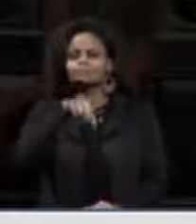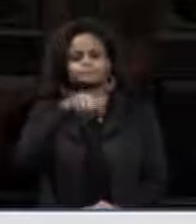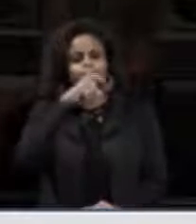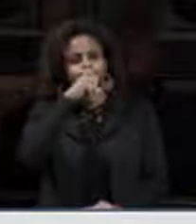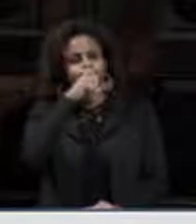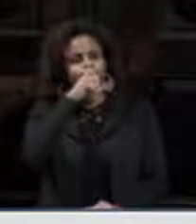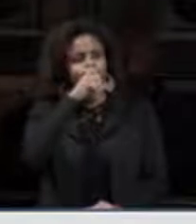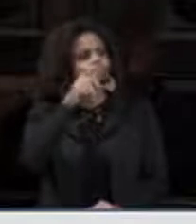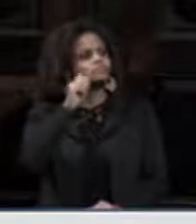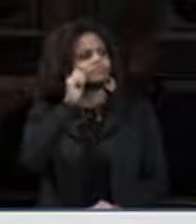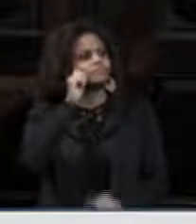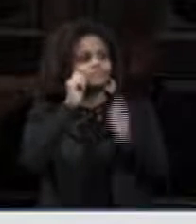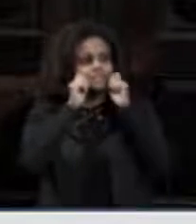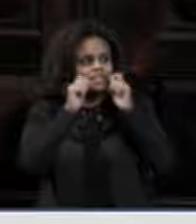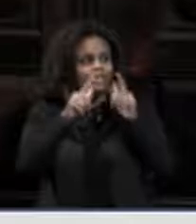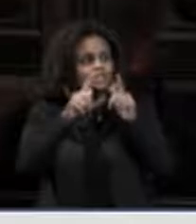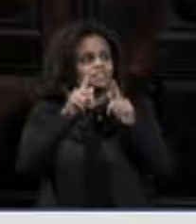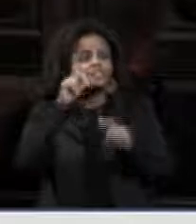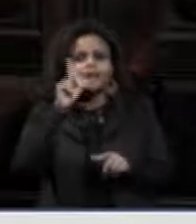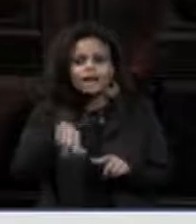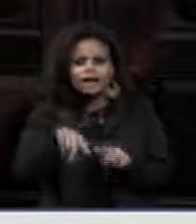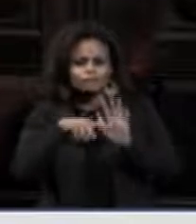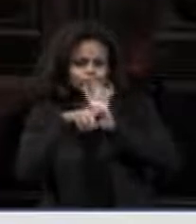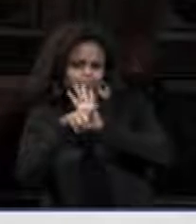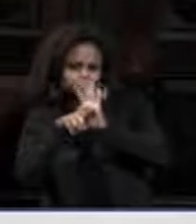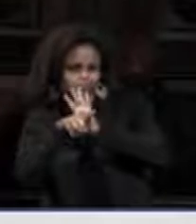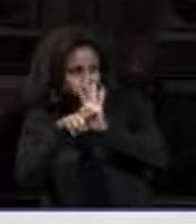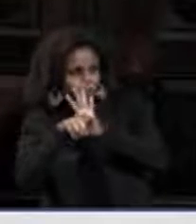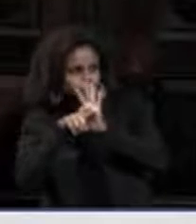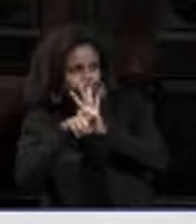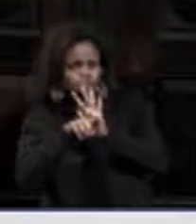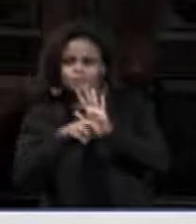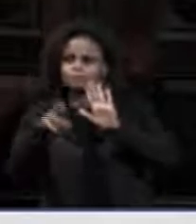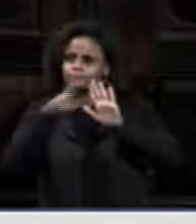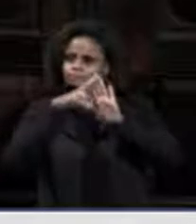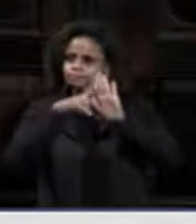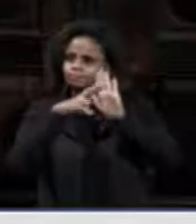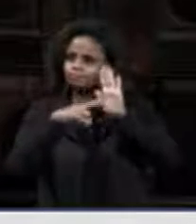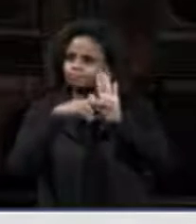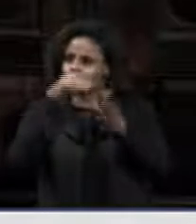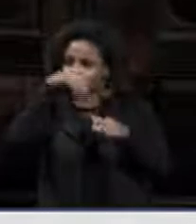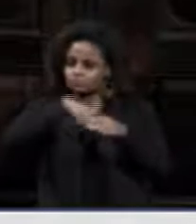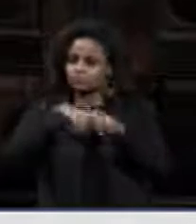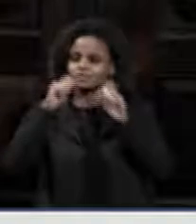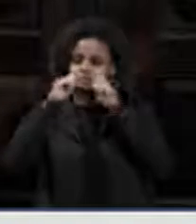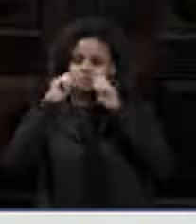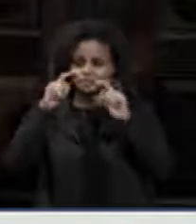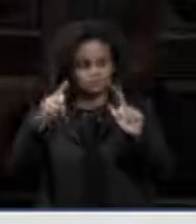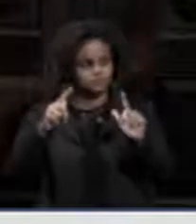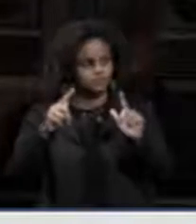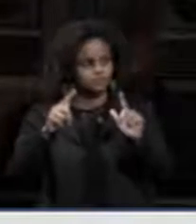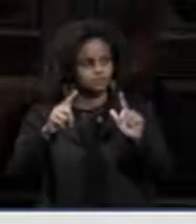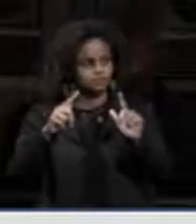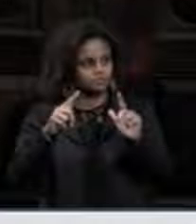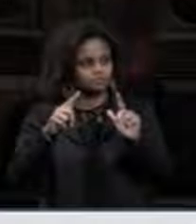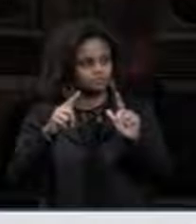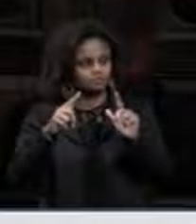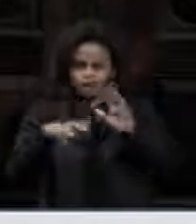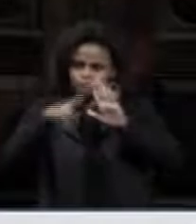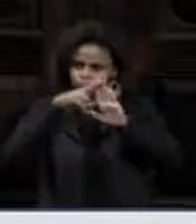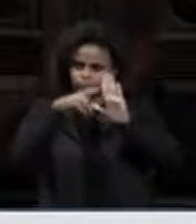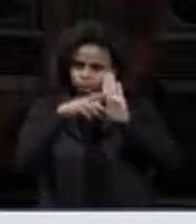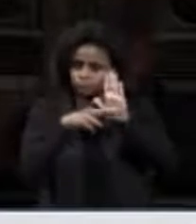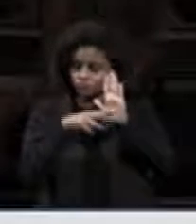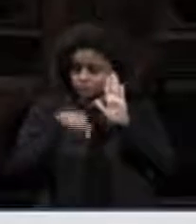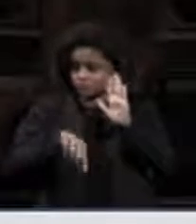casa é uma revisão do regimento interno da casa. O regimento interno da casa,